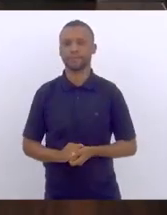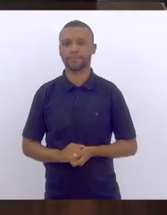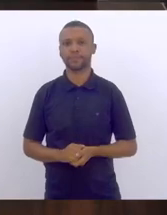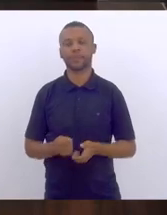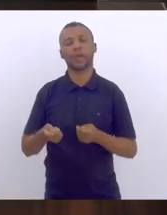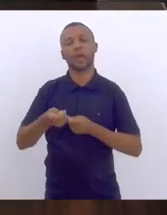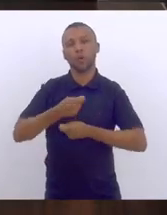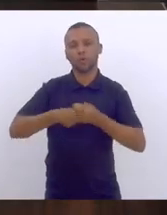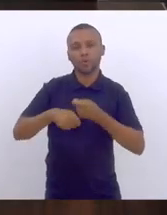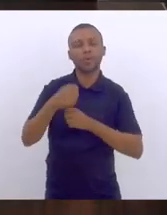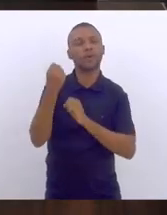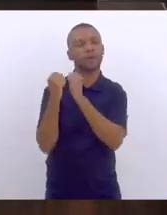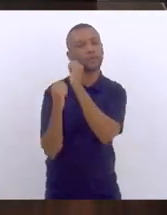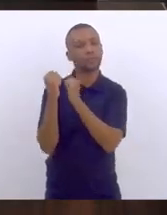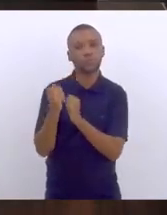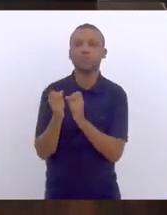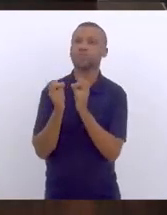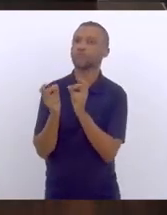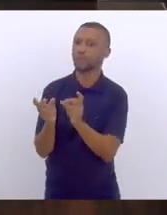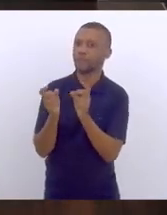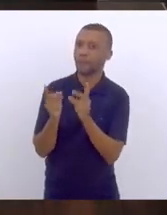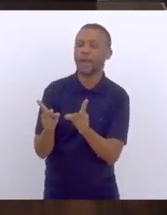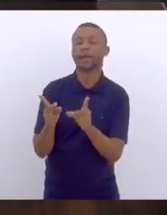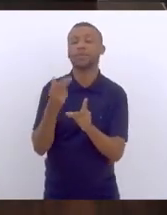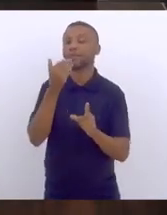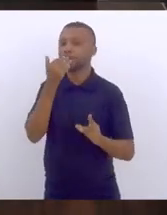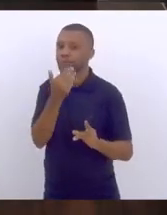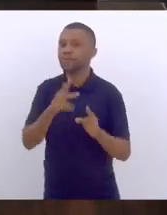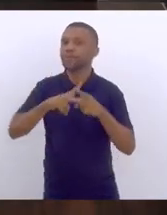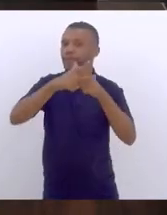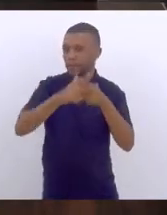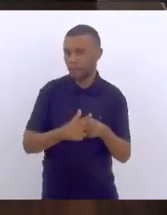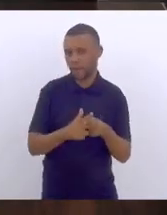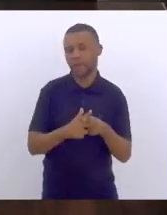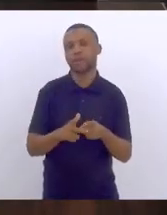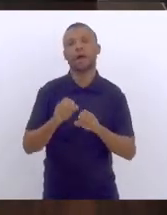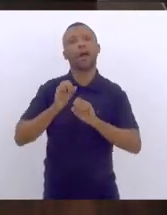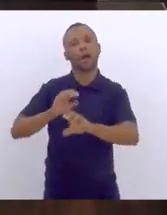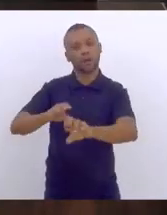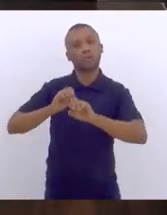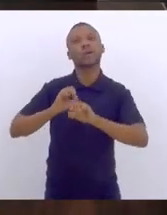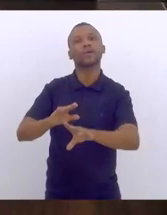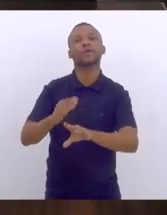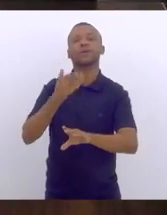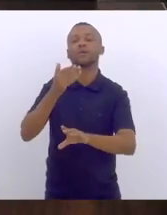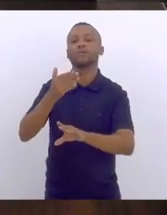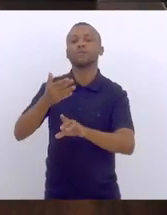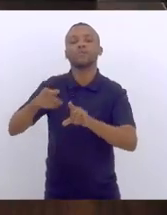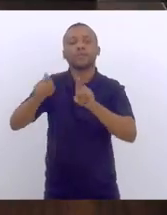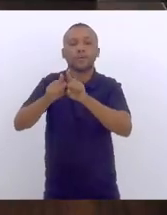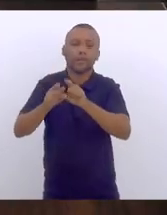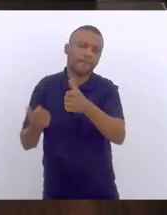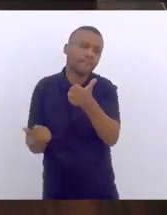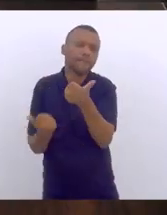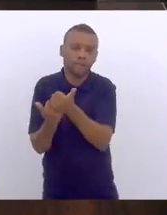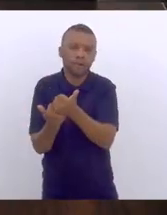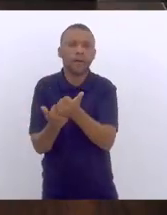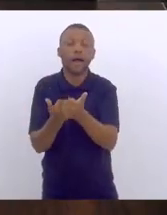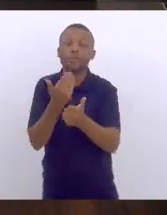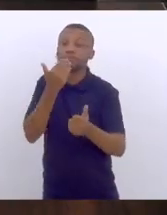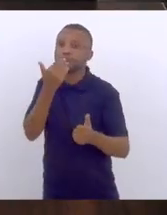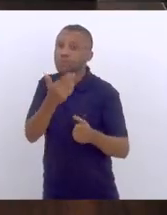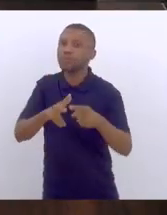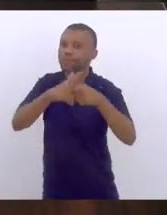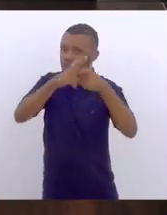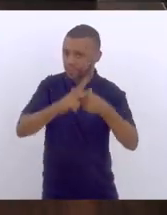economia e indústria de comércio, favorável com a emenda da Comissão de Trabalho, de educação, favorável com emendas e de orçamento, finanças,